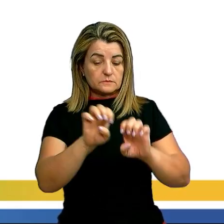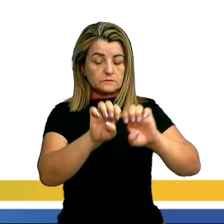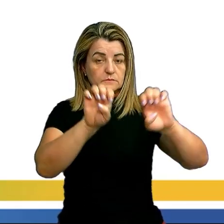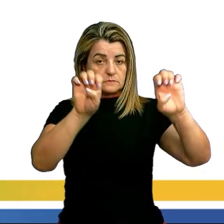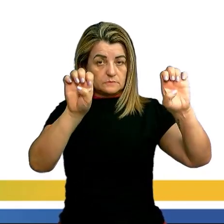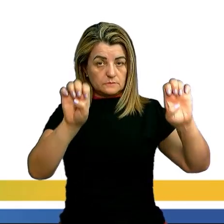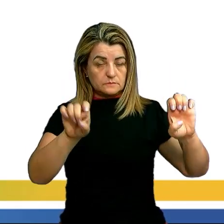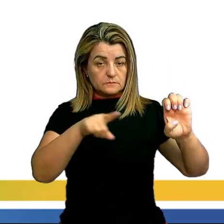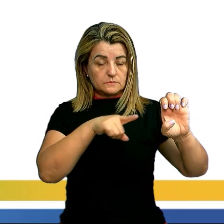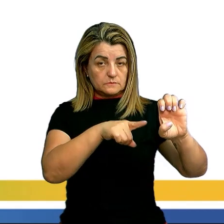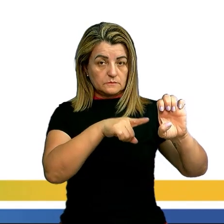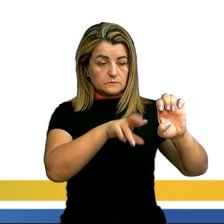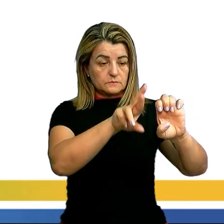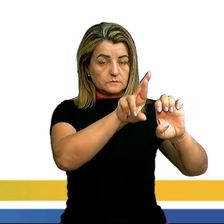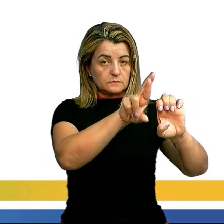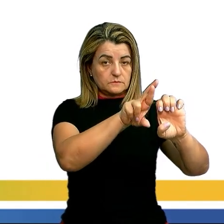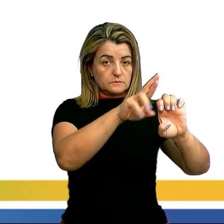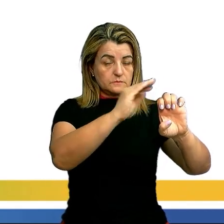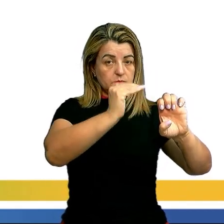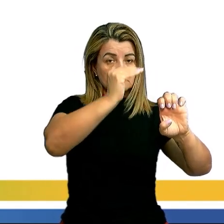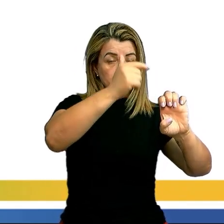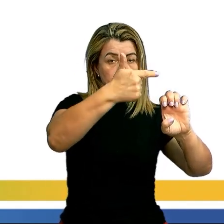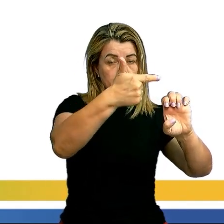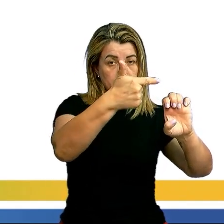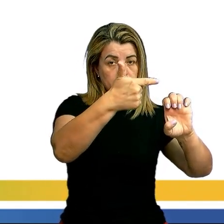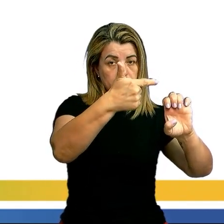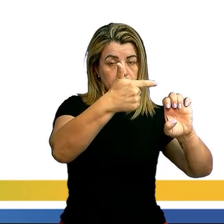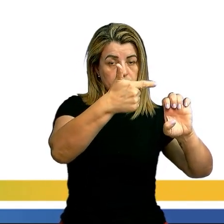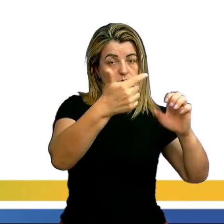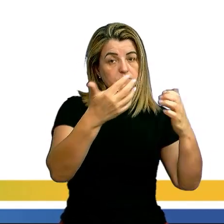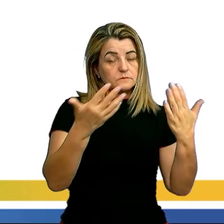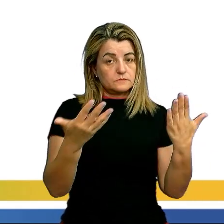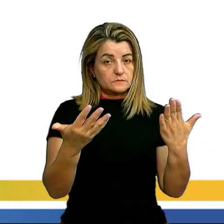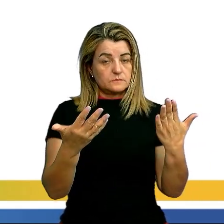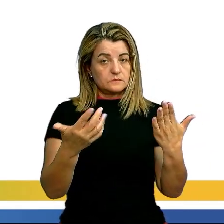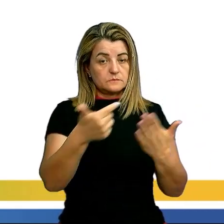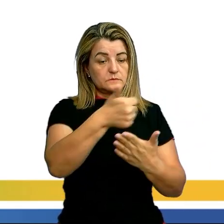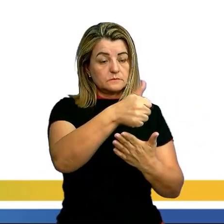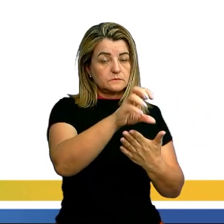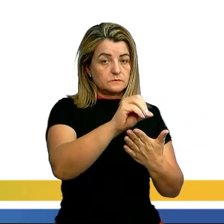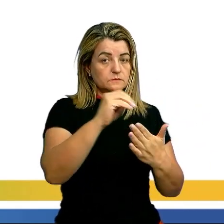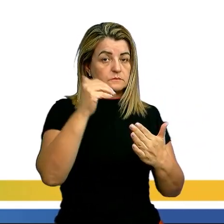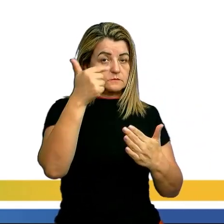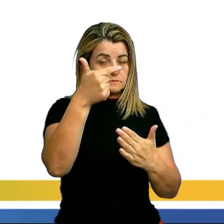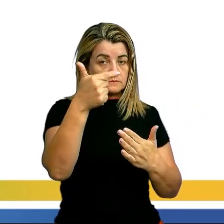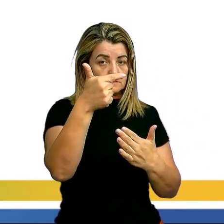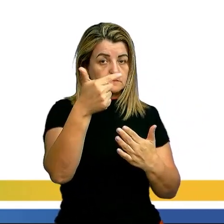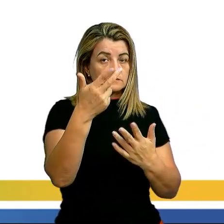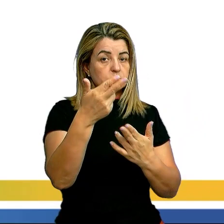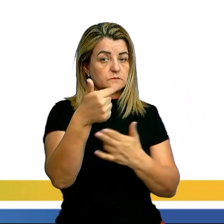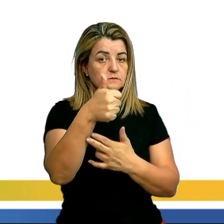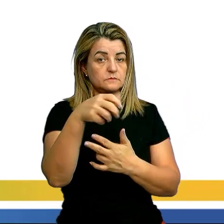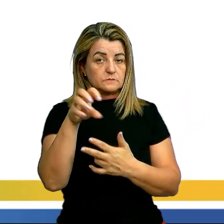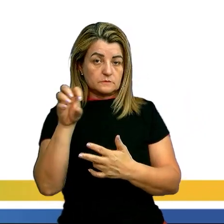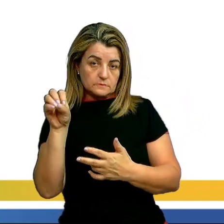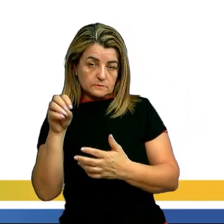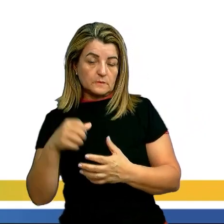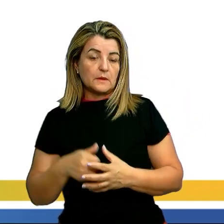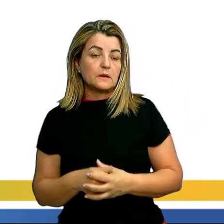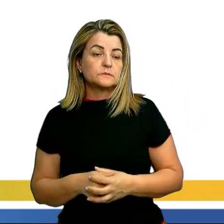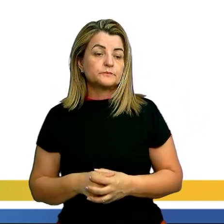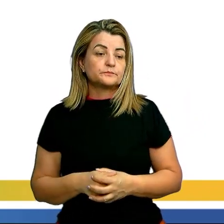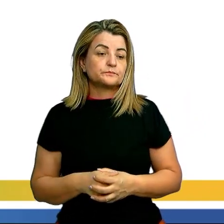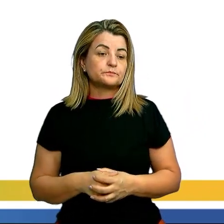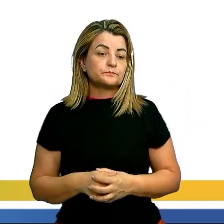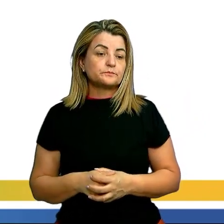equação, nós temos r ao quadrado. Então, 10 ao quadrado é igual a 100, como você pode ver aí acima, tá